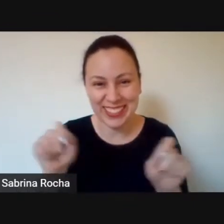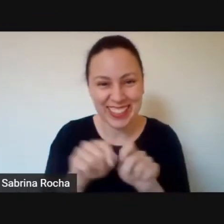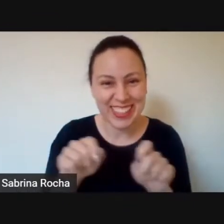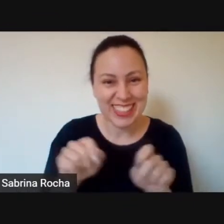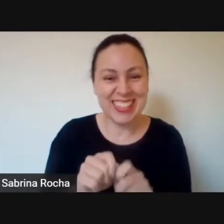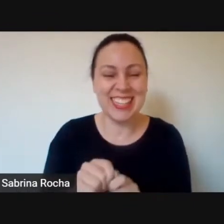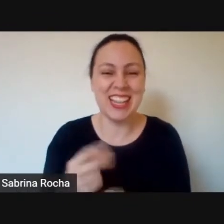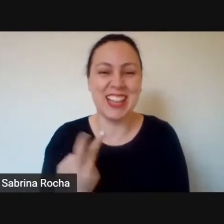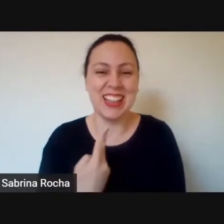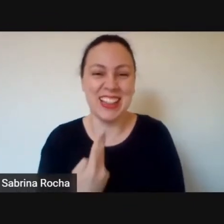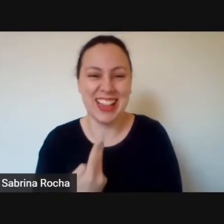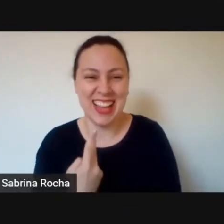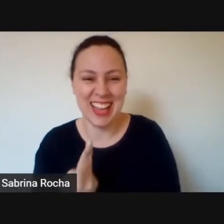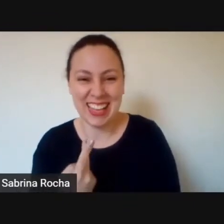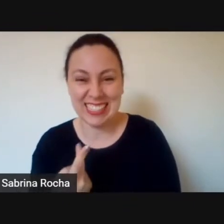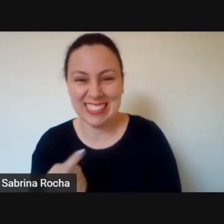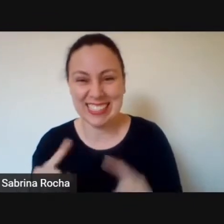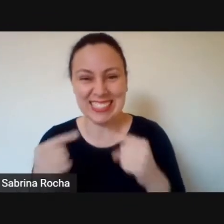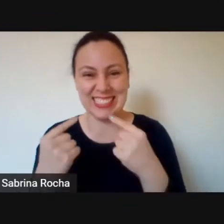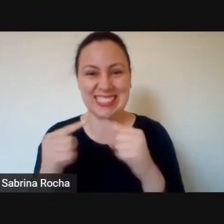nós.